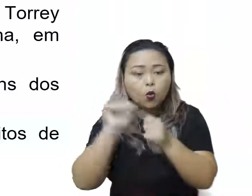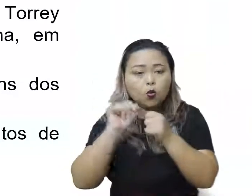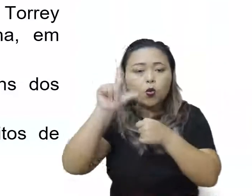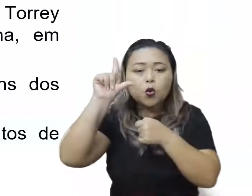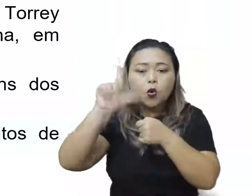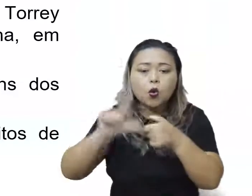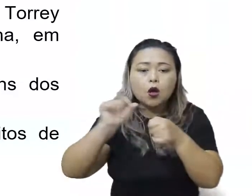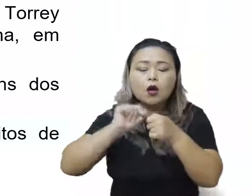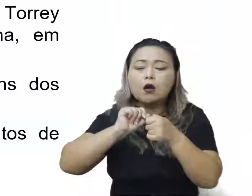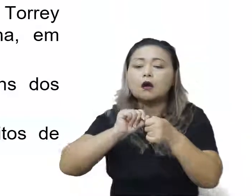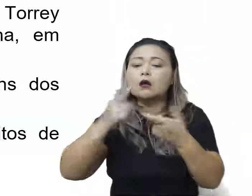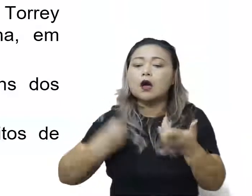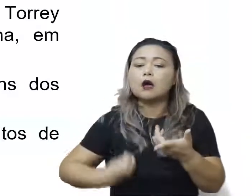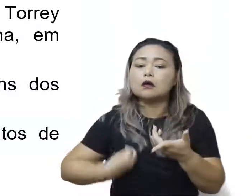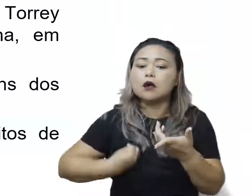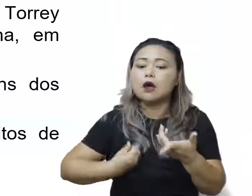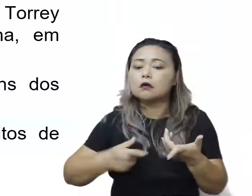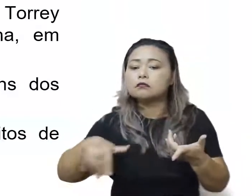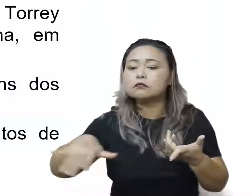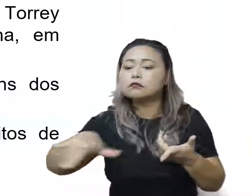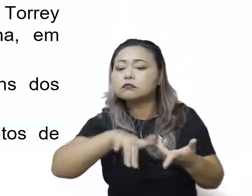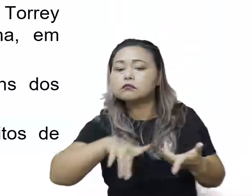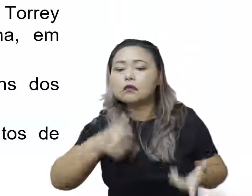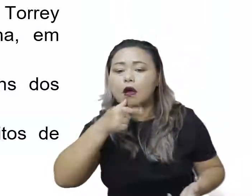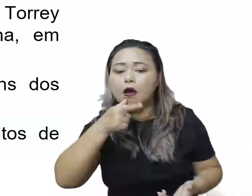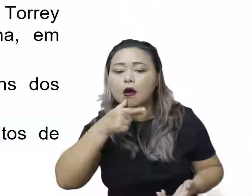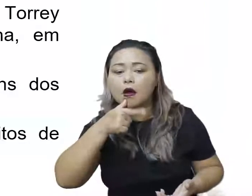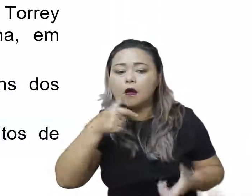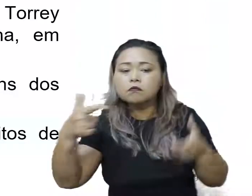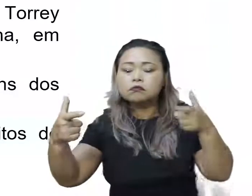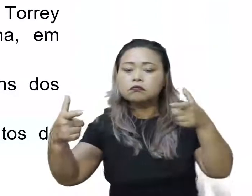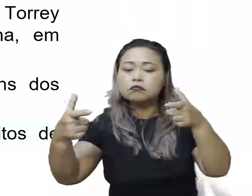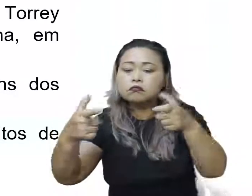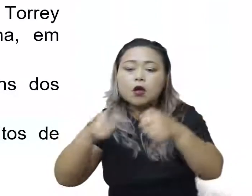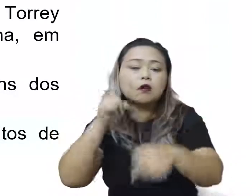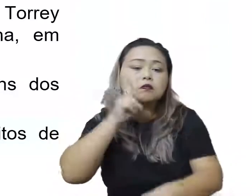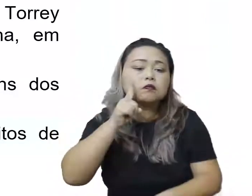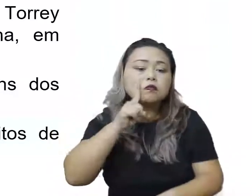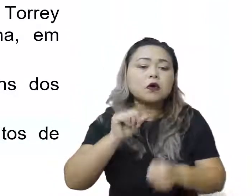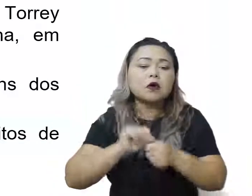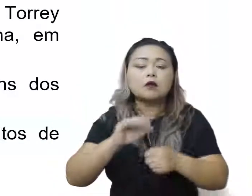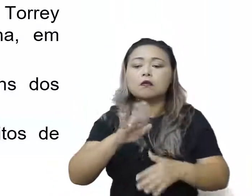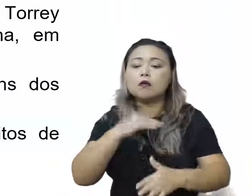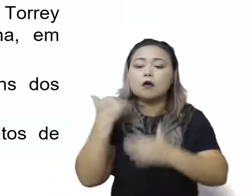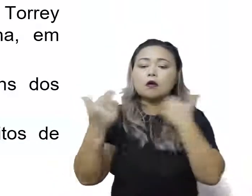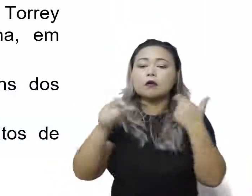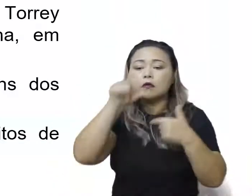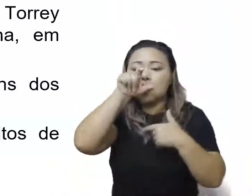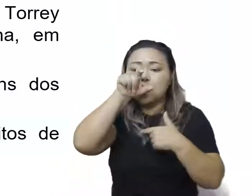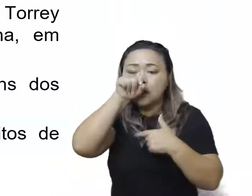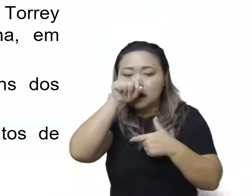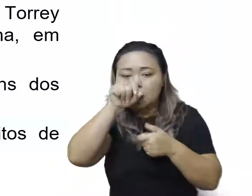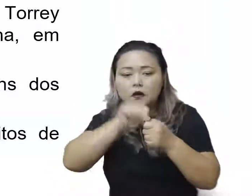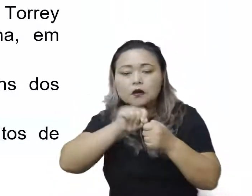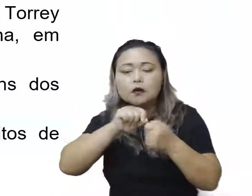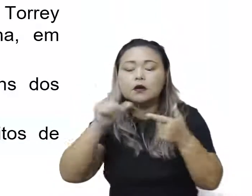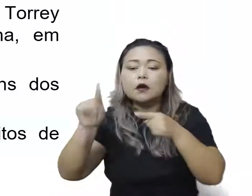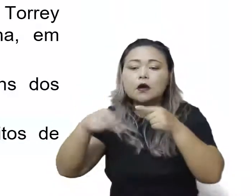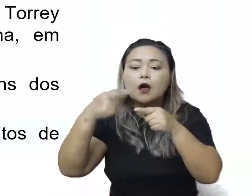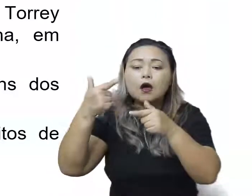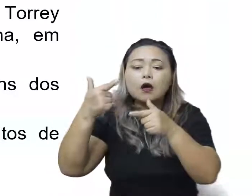Redução da vida aquática em alguns dos grandes lagos nos Estados Unidos. Morte de aves causada